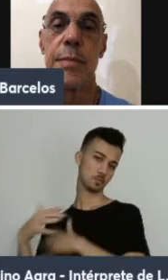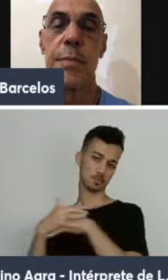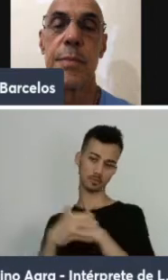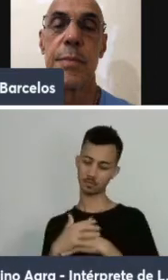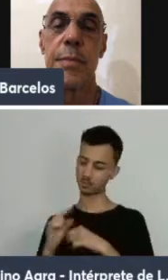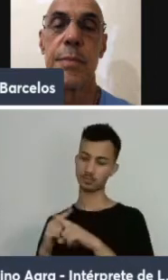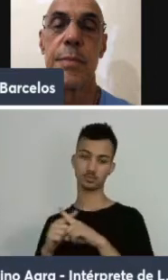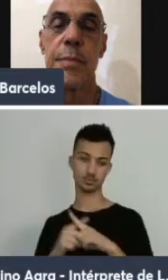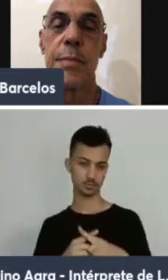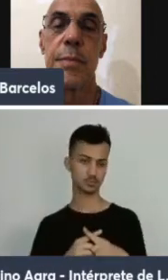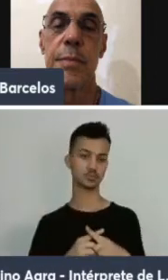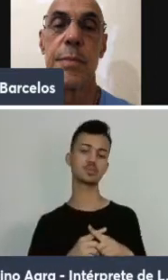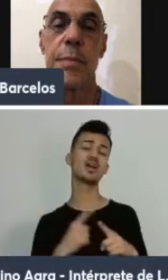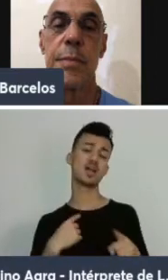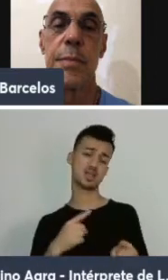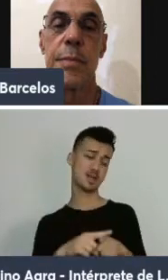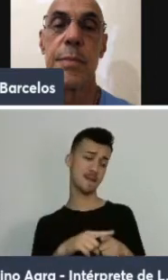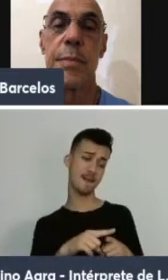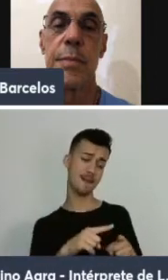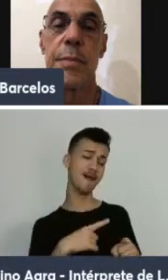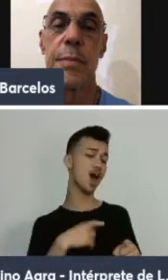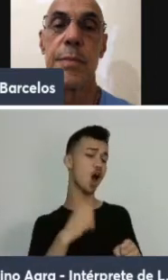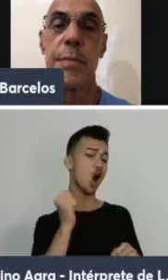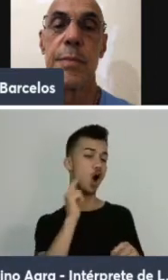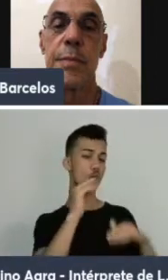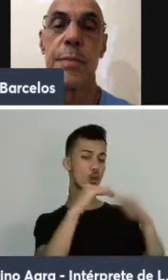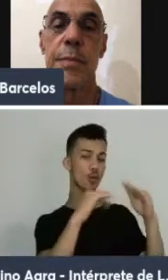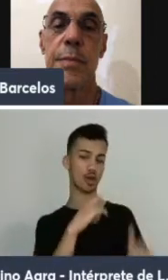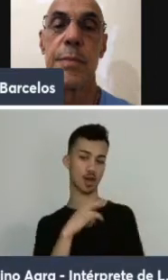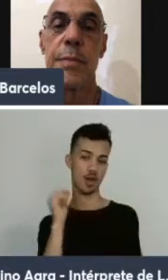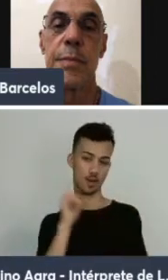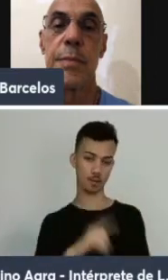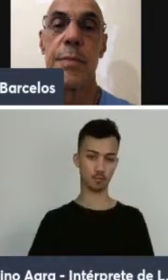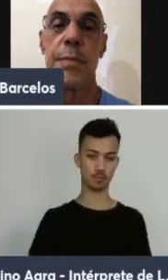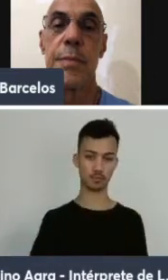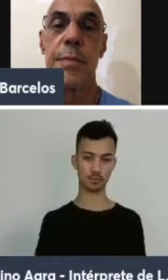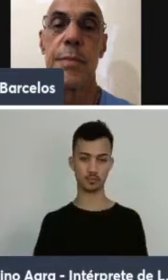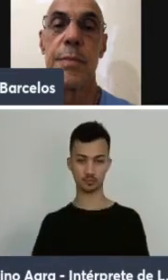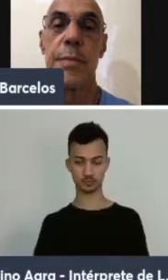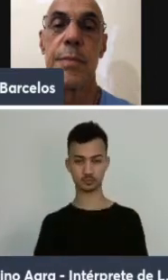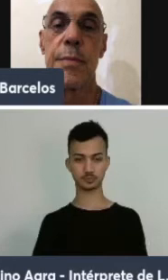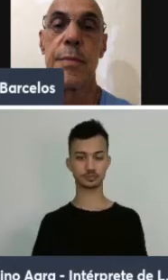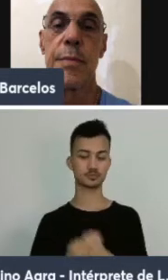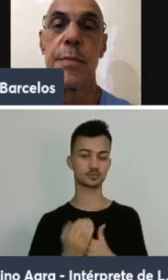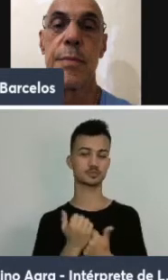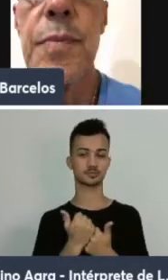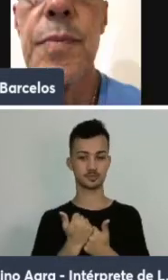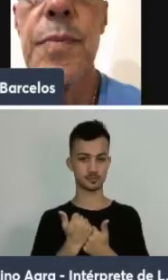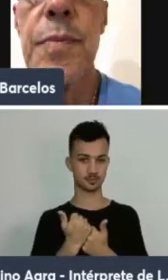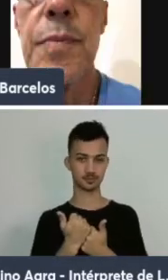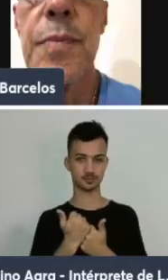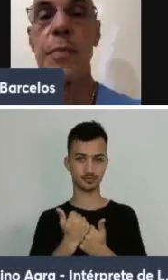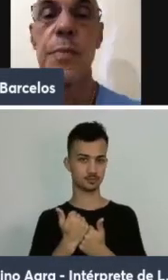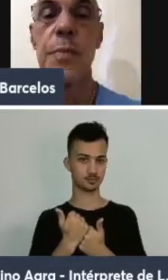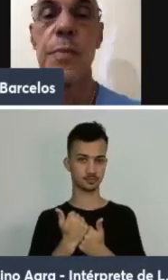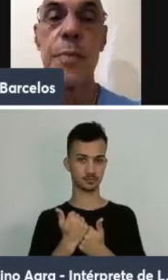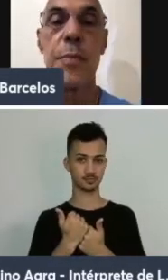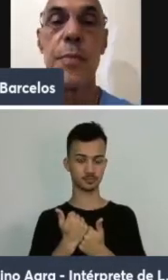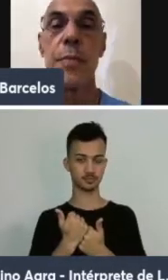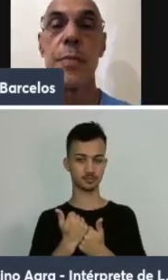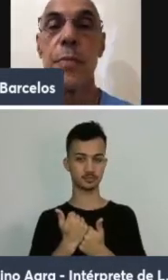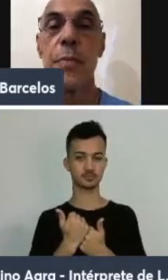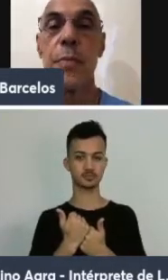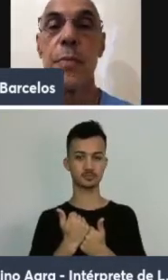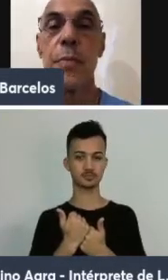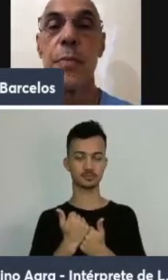as conquistas, né? Só que o que o Estado muito espertamente fez? Ele jogou a censura